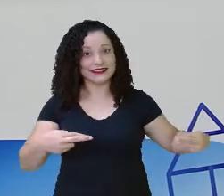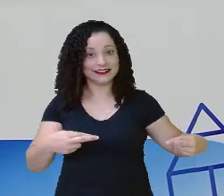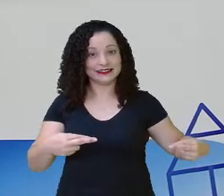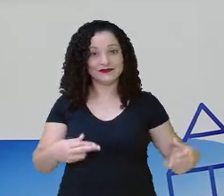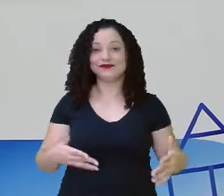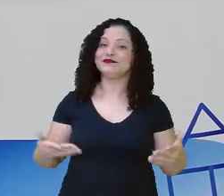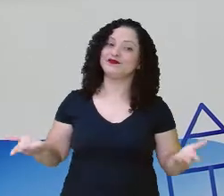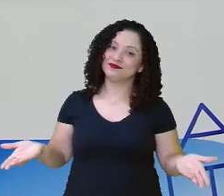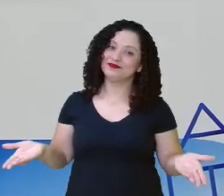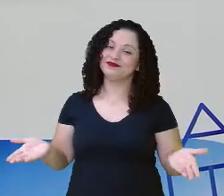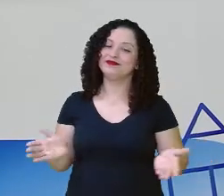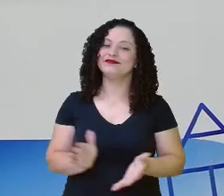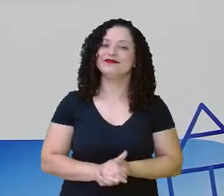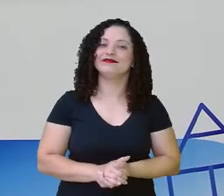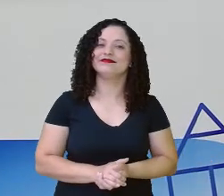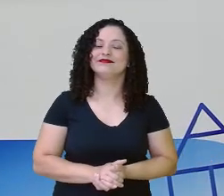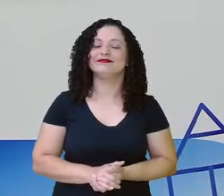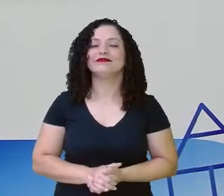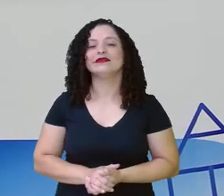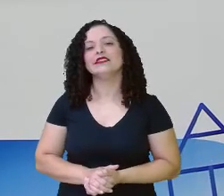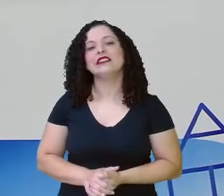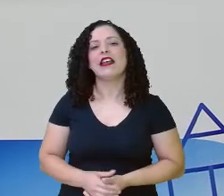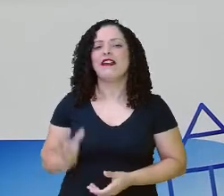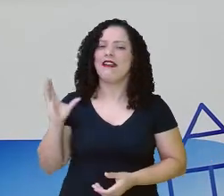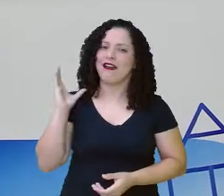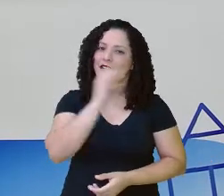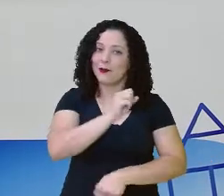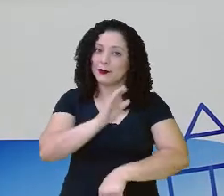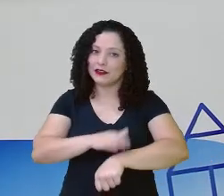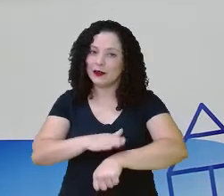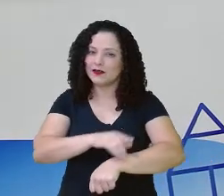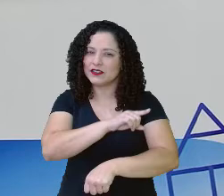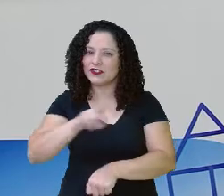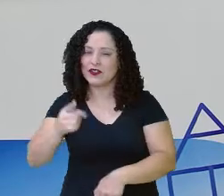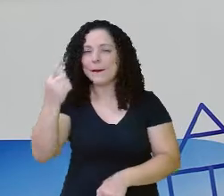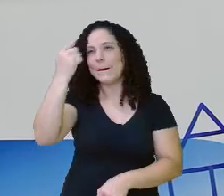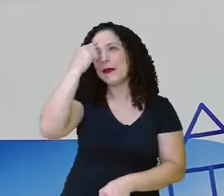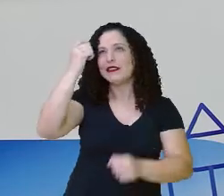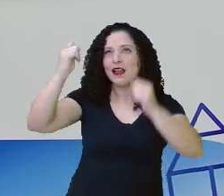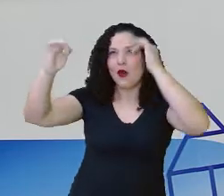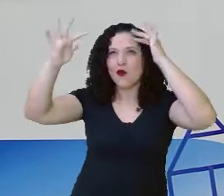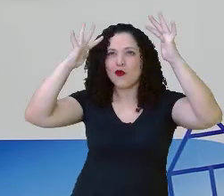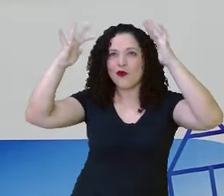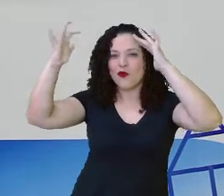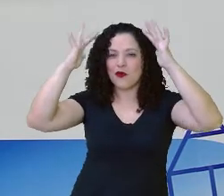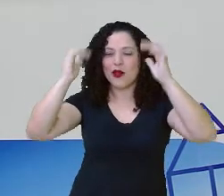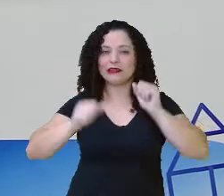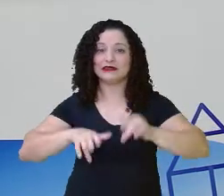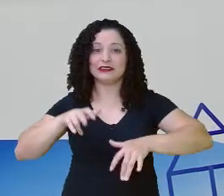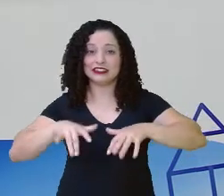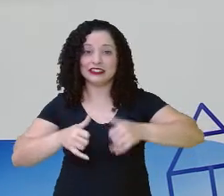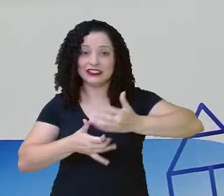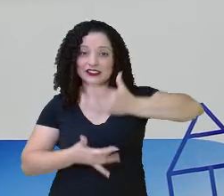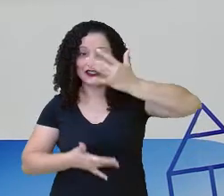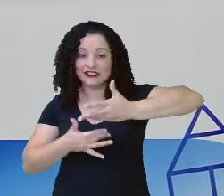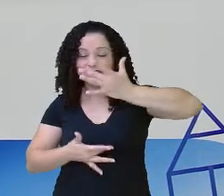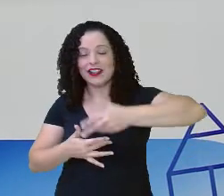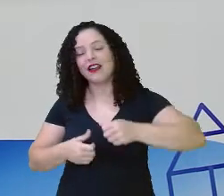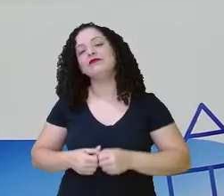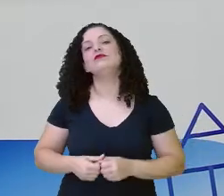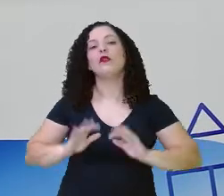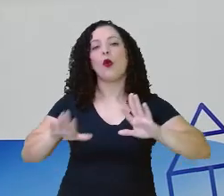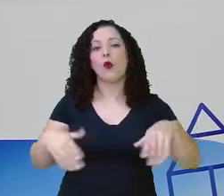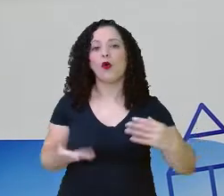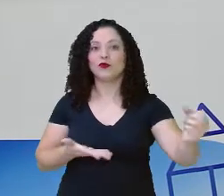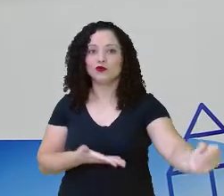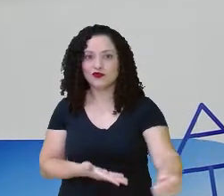Bom, a gente não pode esperar muito tempo. Eu sei que provavelmente alguém deve estar pensando aí, deve estar digitando. Chegando aqui alguma informação,